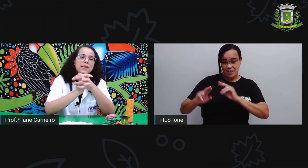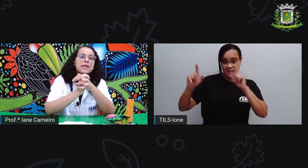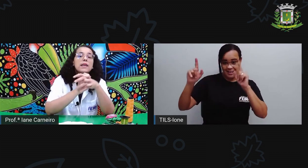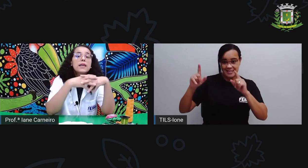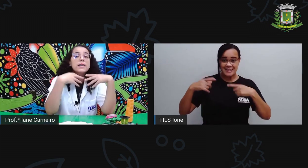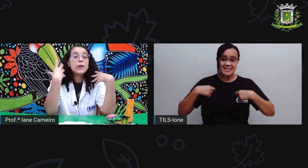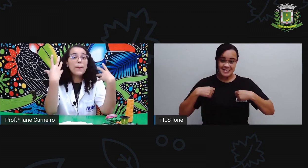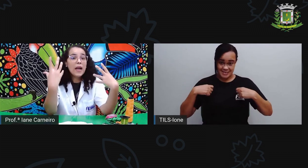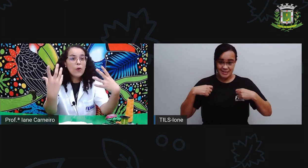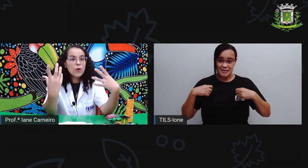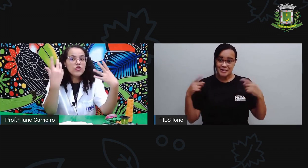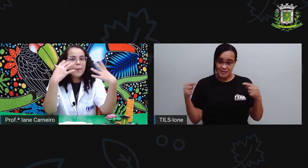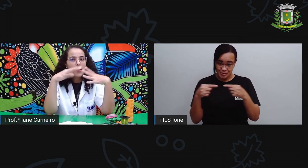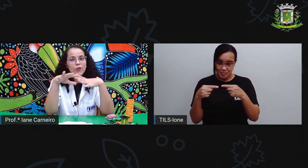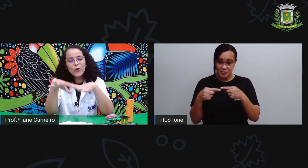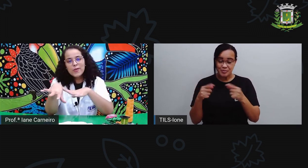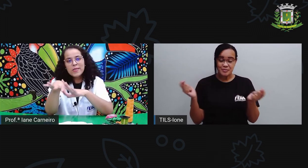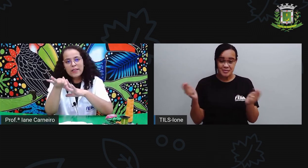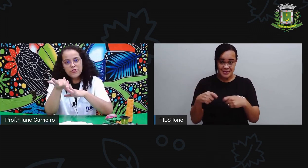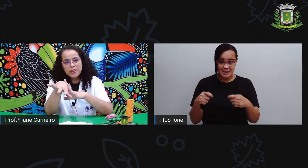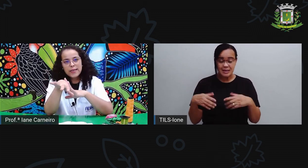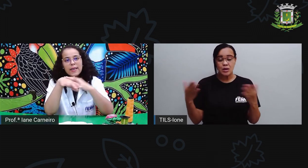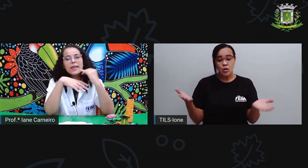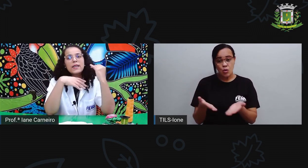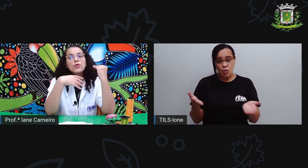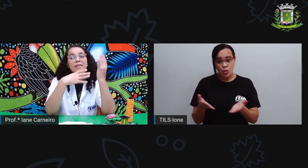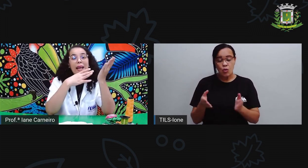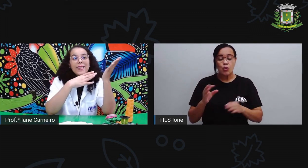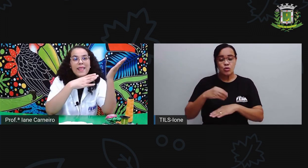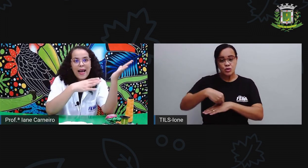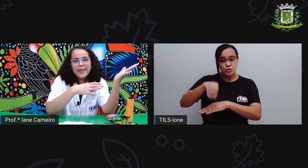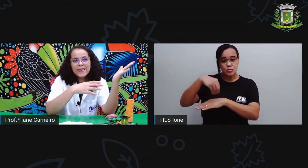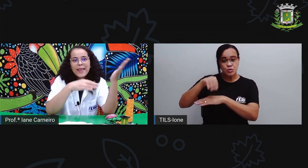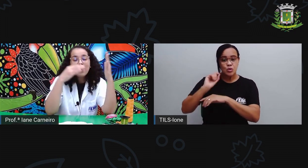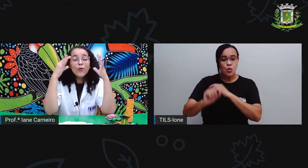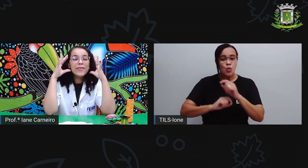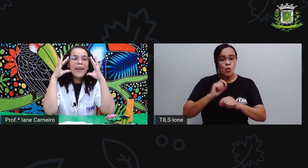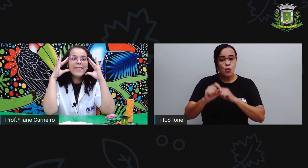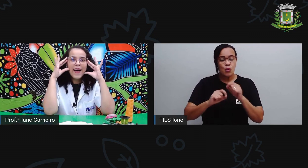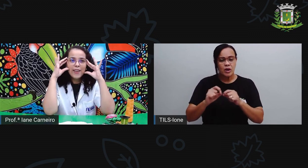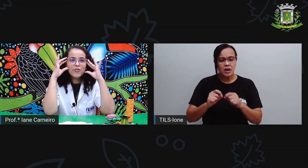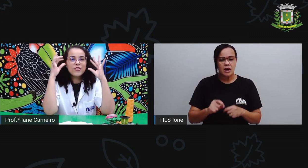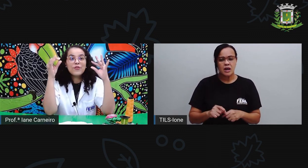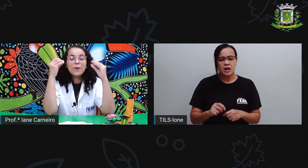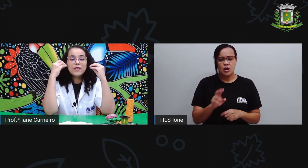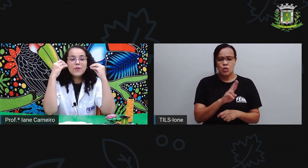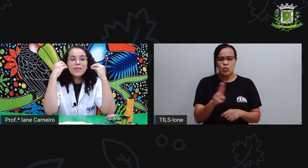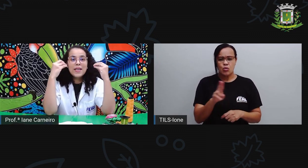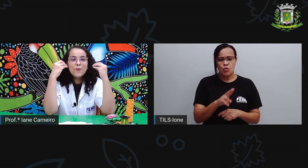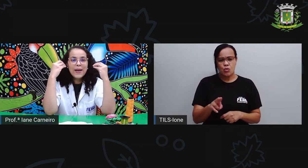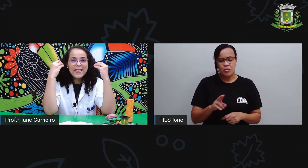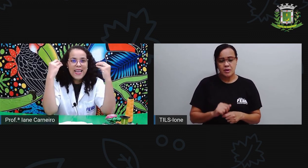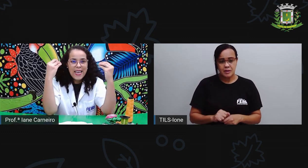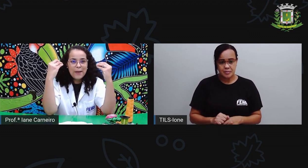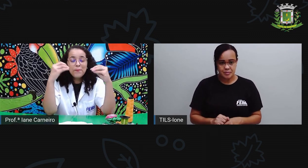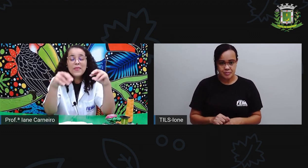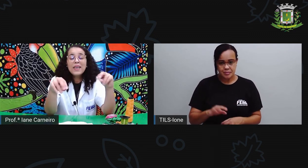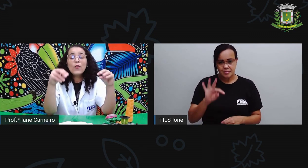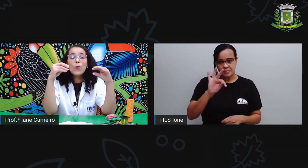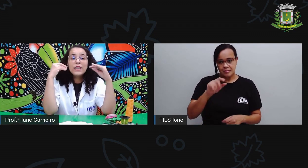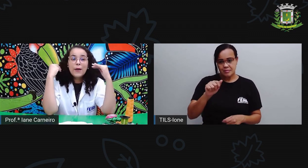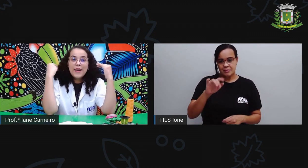mesma peça. Então, para hoje, a Pró trouxe a dica do tie-dye, né? O tie-dye, gente, para vocês fazerem uma